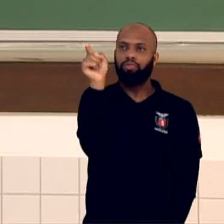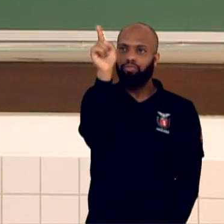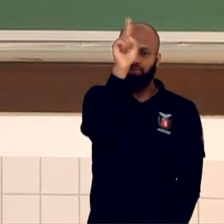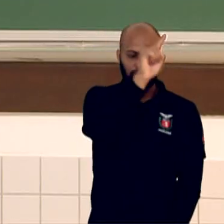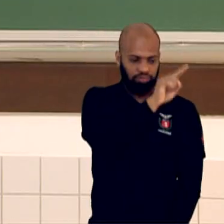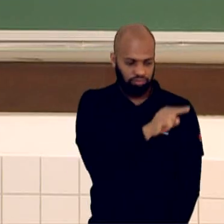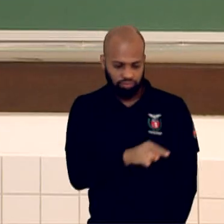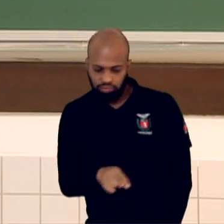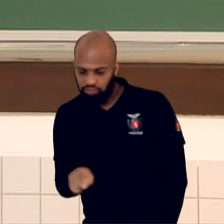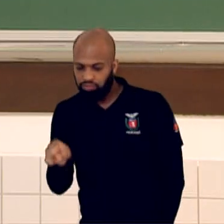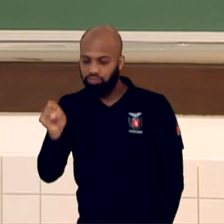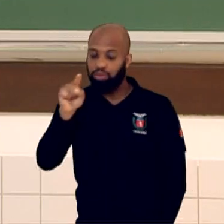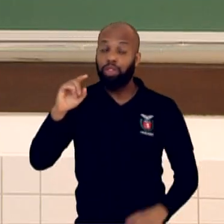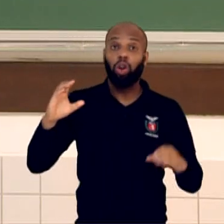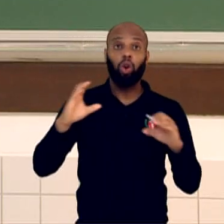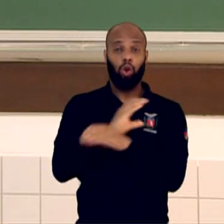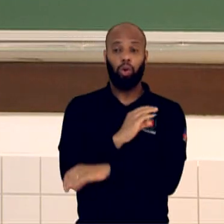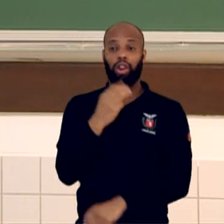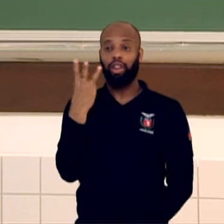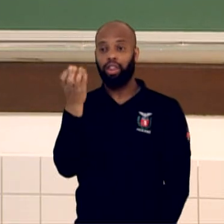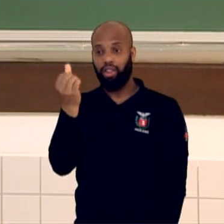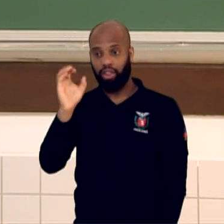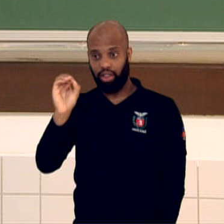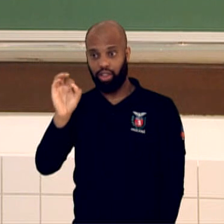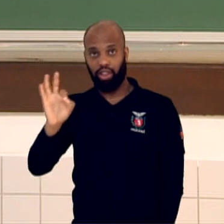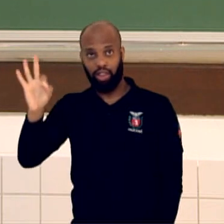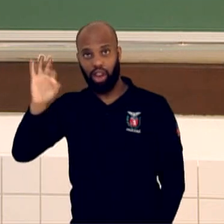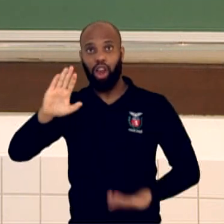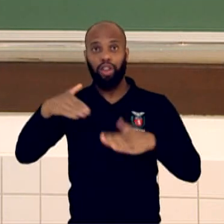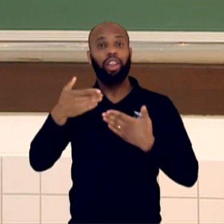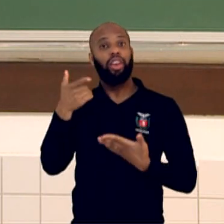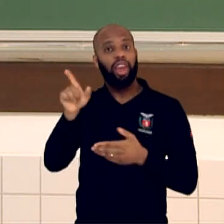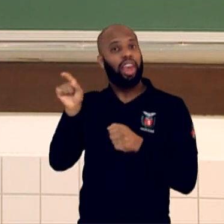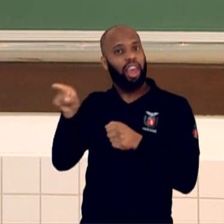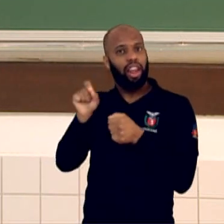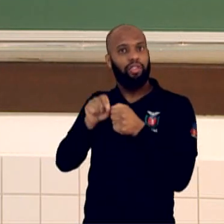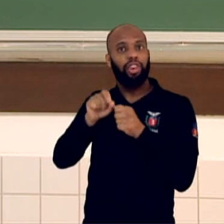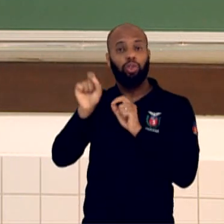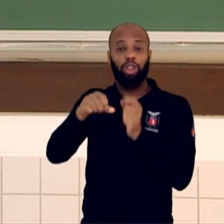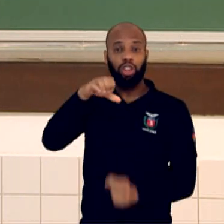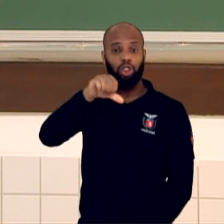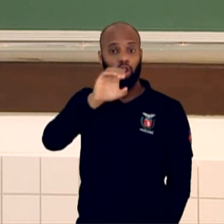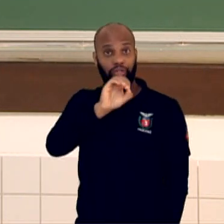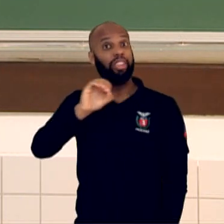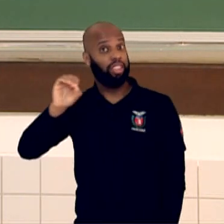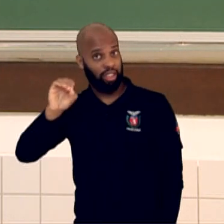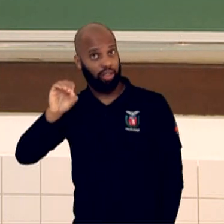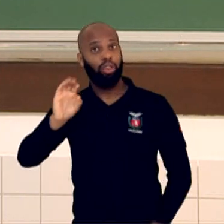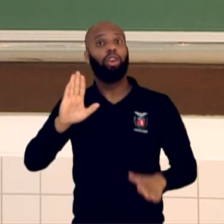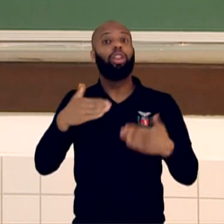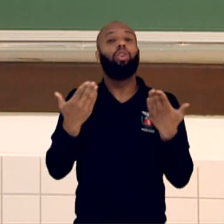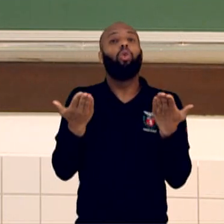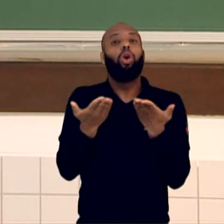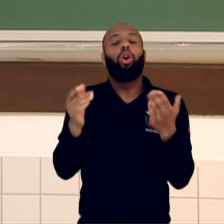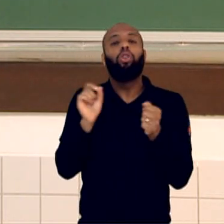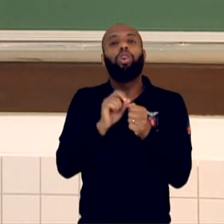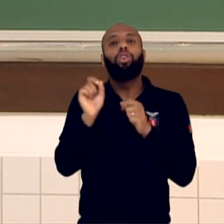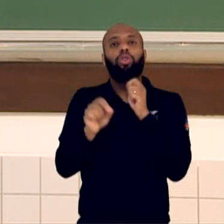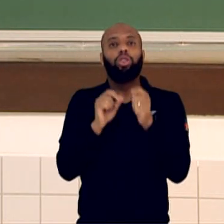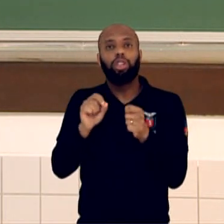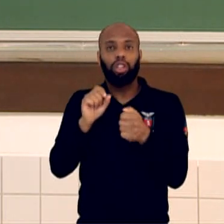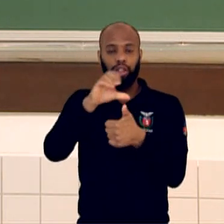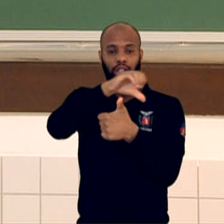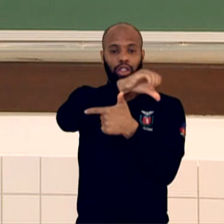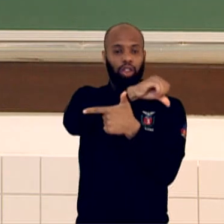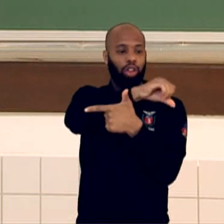tem 360 graus e o giro do Mineirinho foi de 900, nós faremos a divisão de